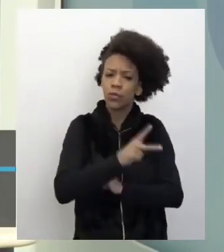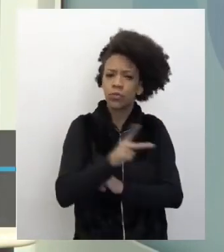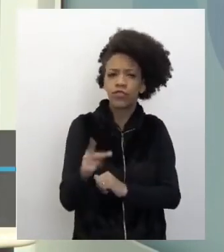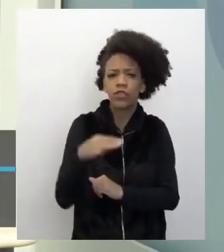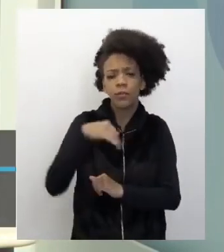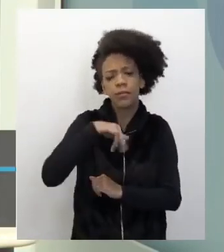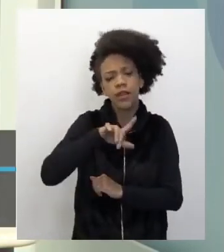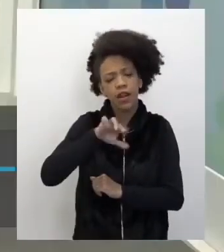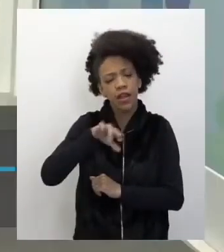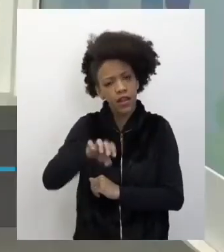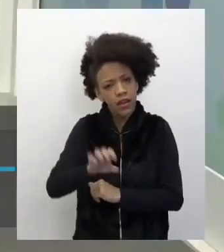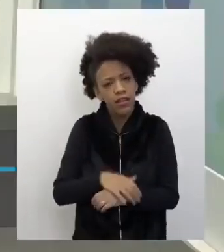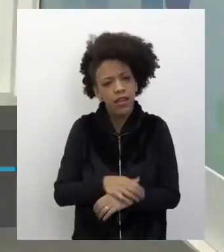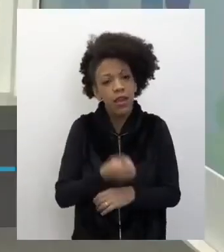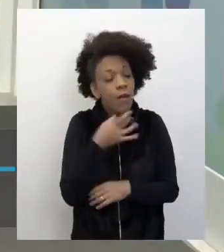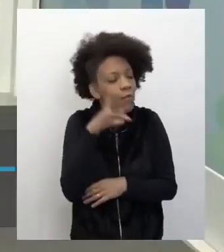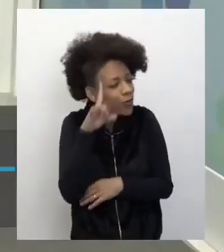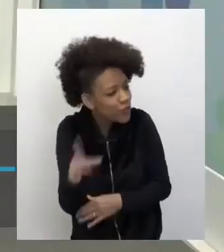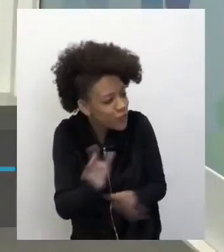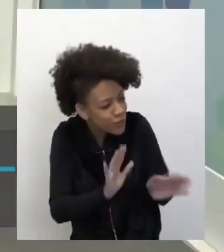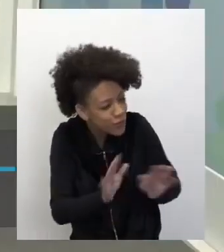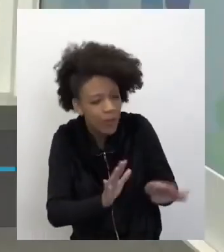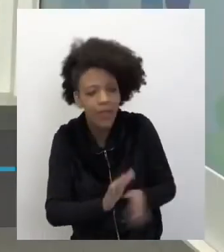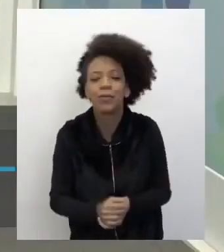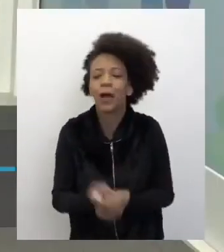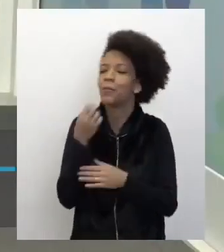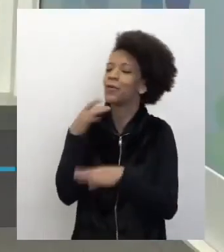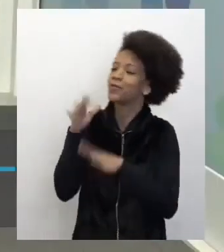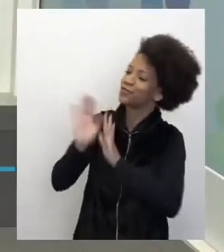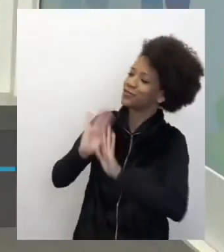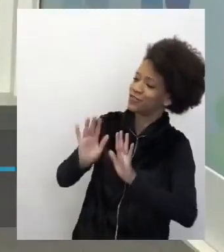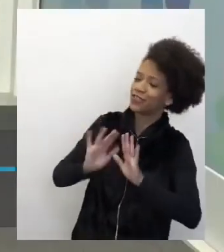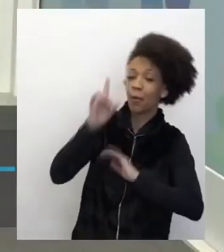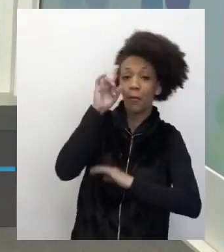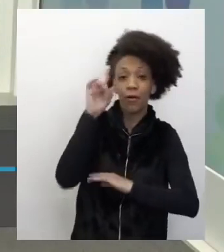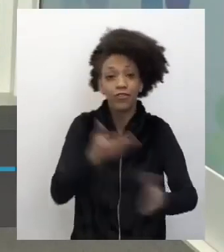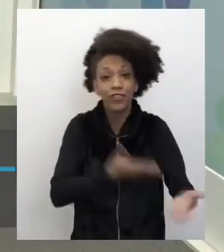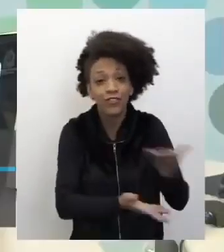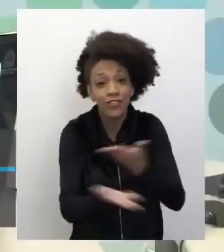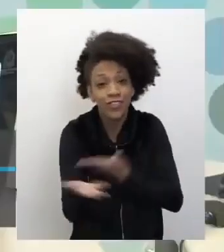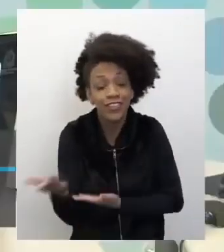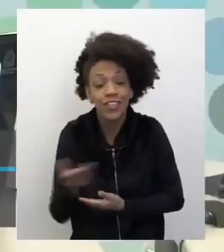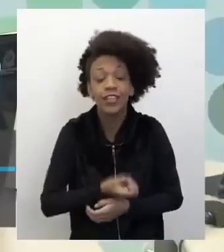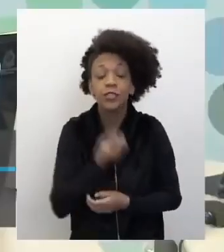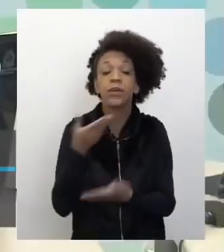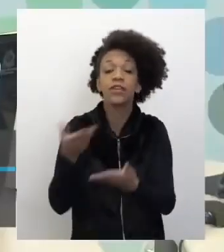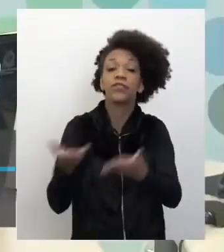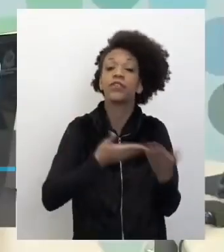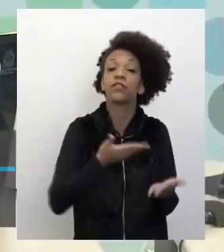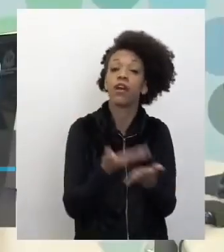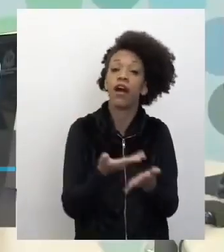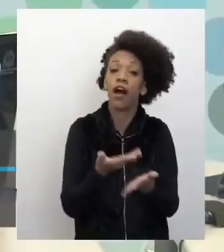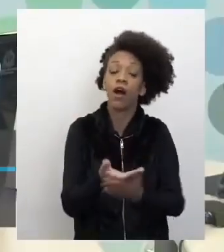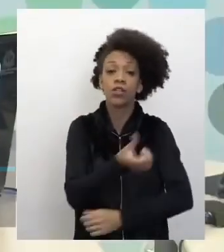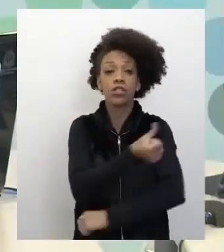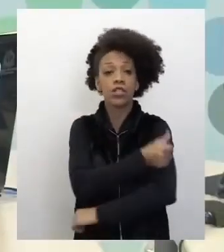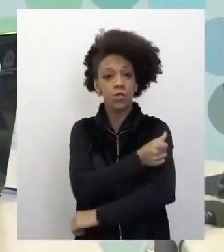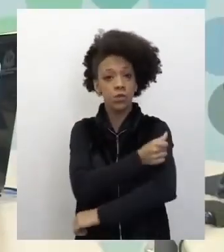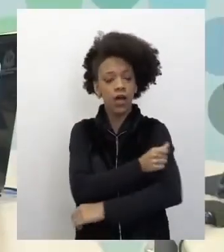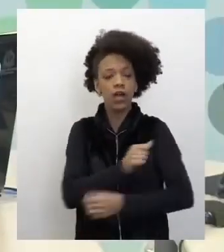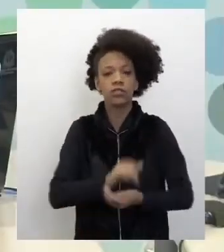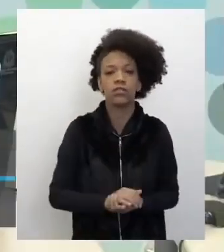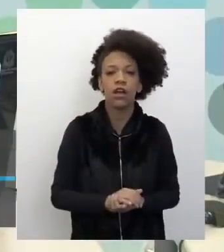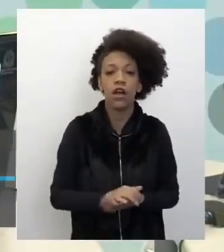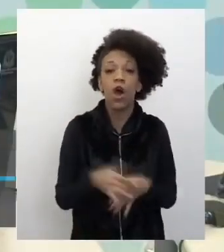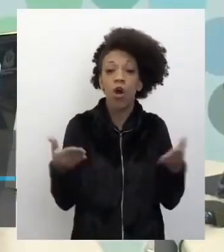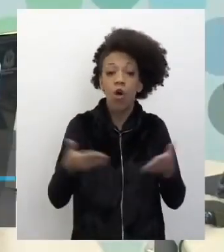Milene Barbosa. Bom dia, professora. Bom dia a todos os alunos, sejam todos bem-vindos a mais uma aula do sexto ano.